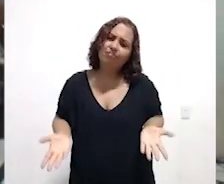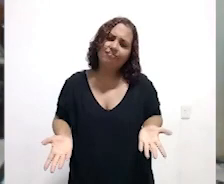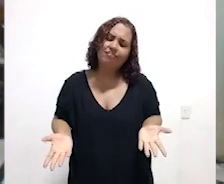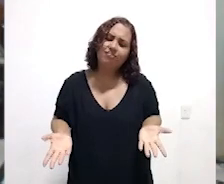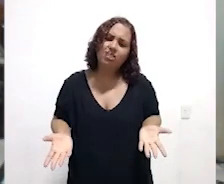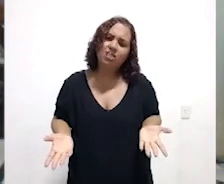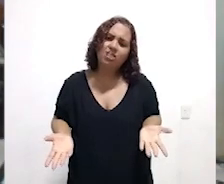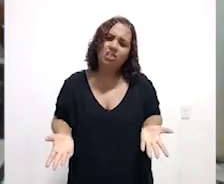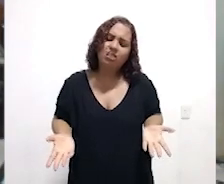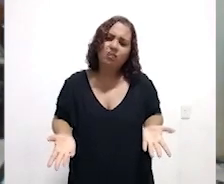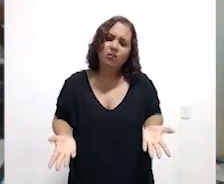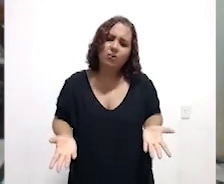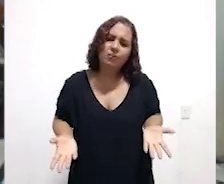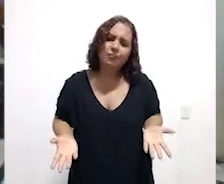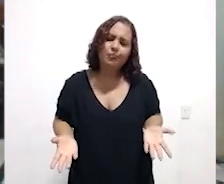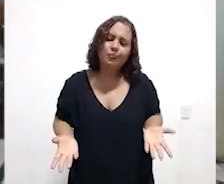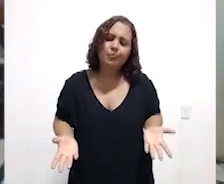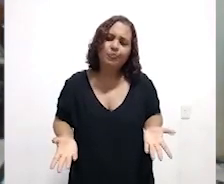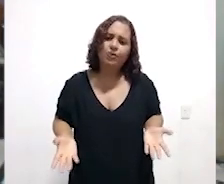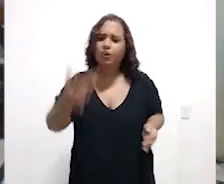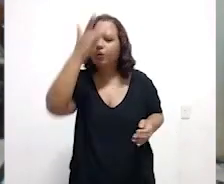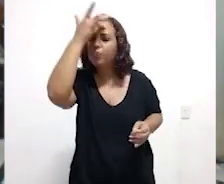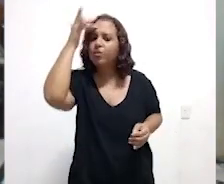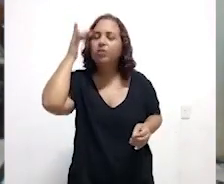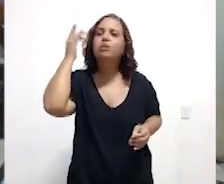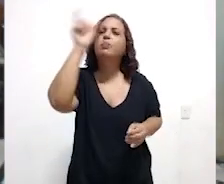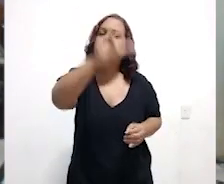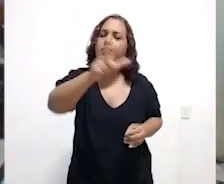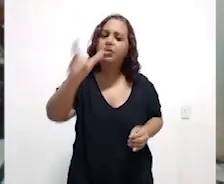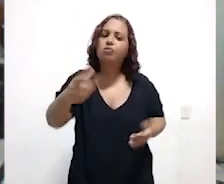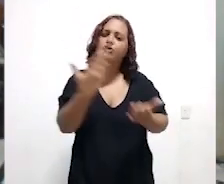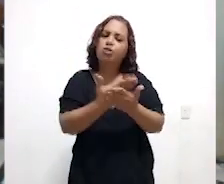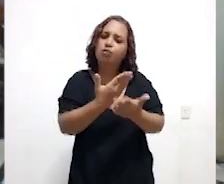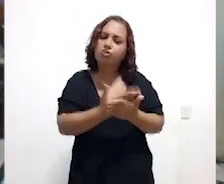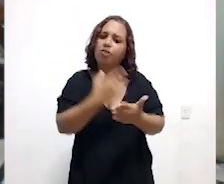com os doutores da lei.